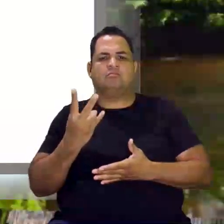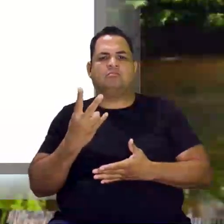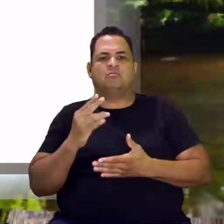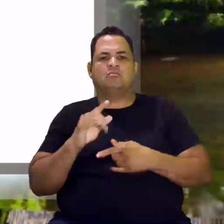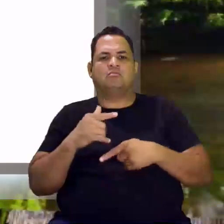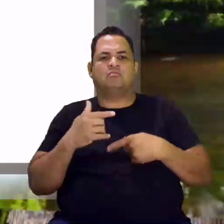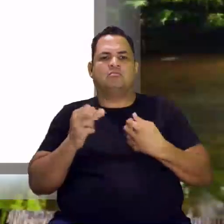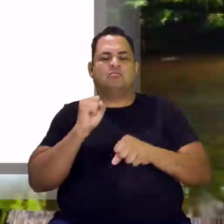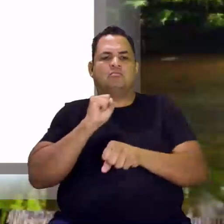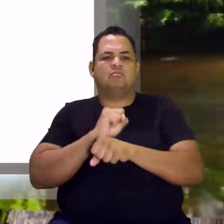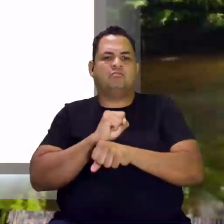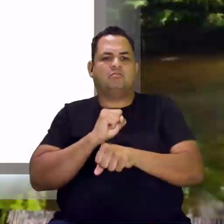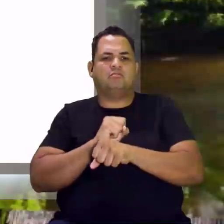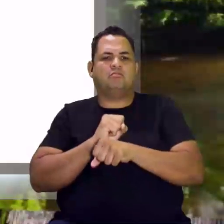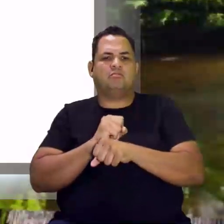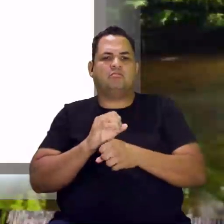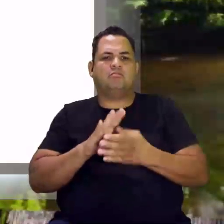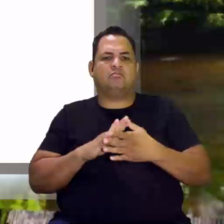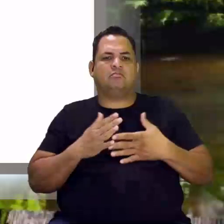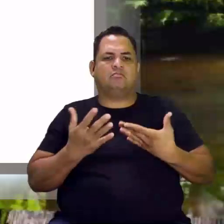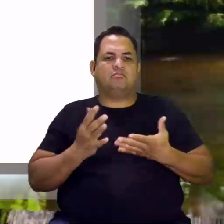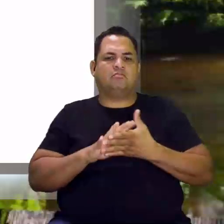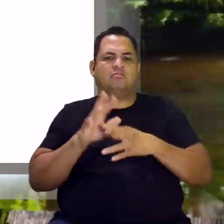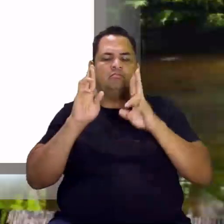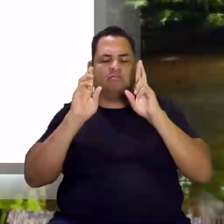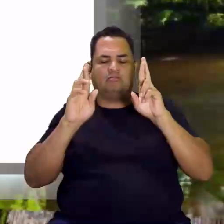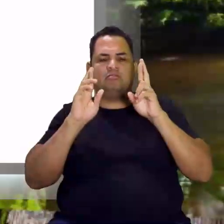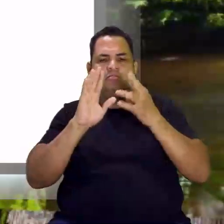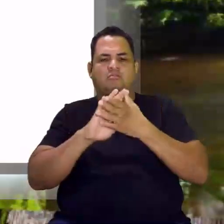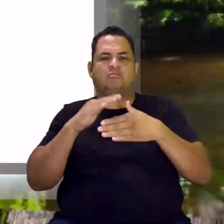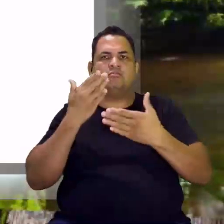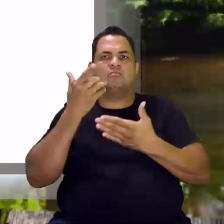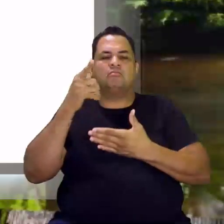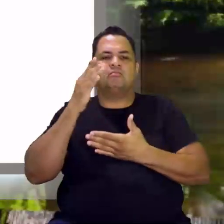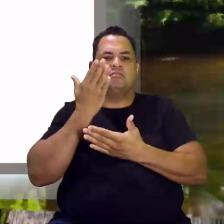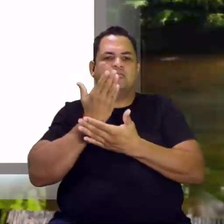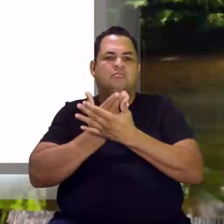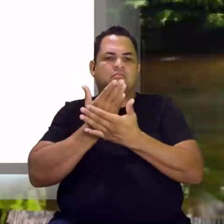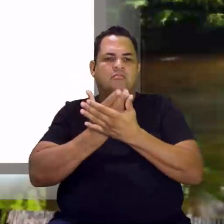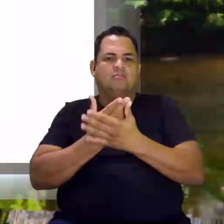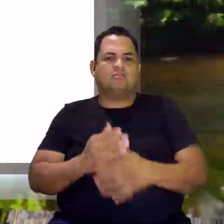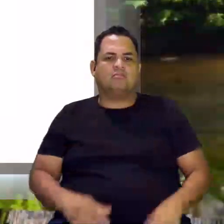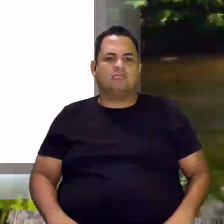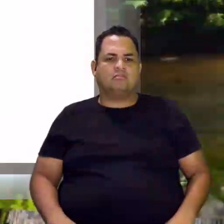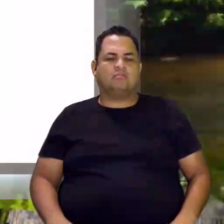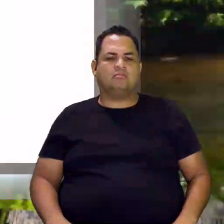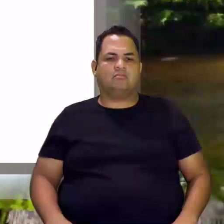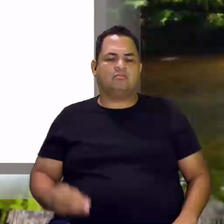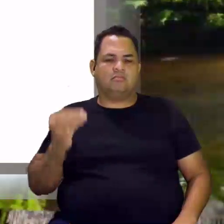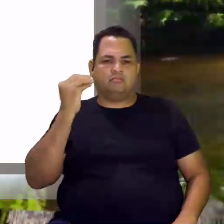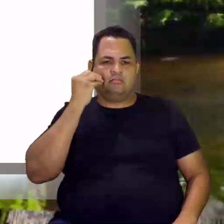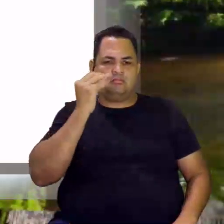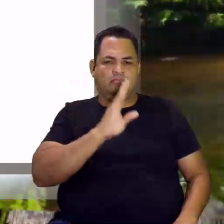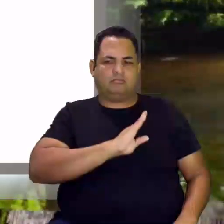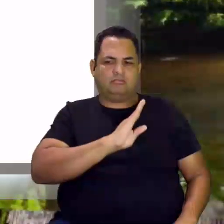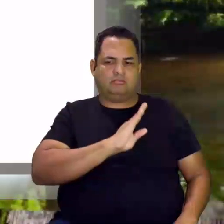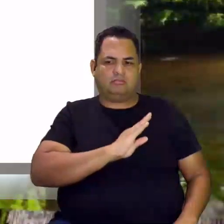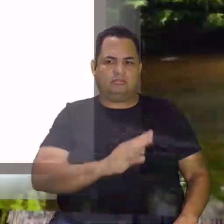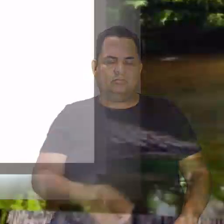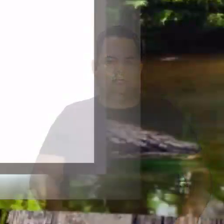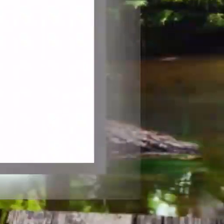e eu te aguardo com muita expectativa para a nossa próxima aula. Tudo bem? Beijo no coração!